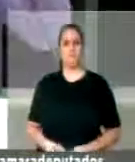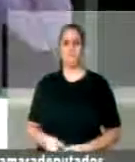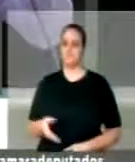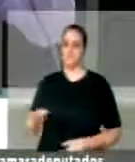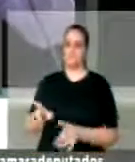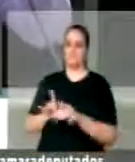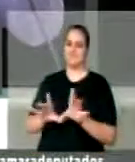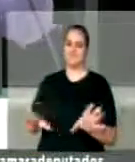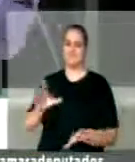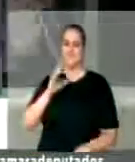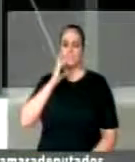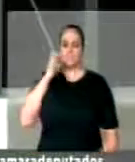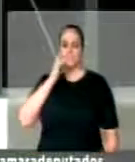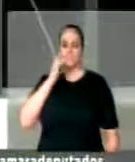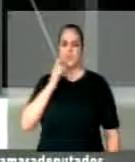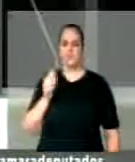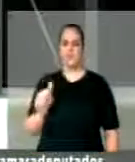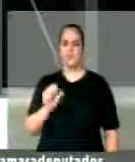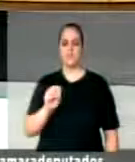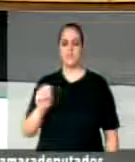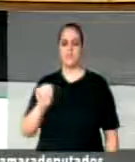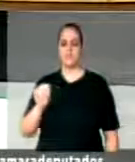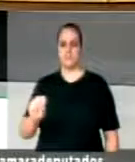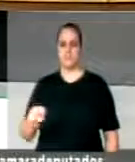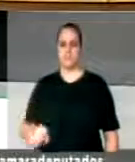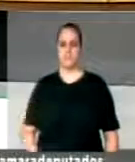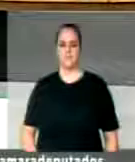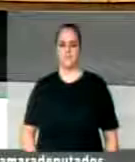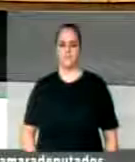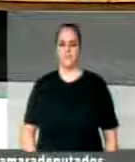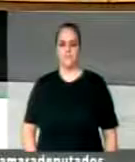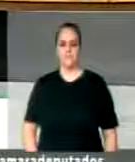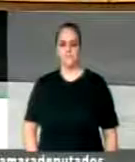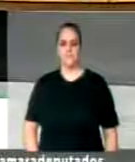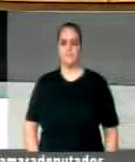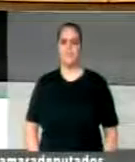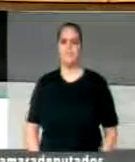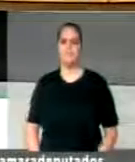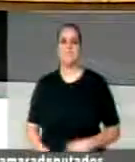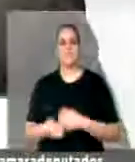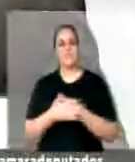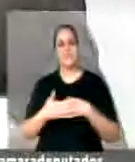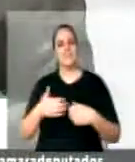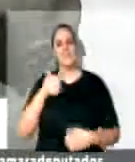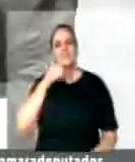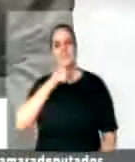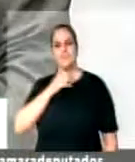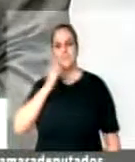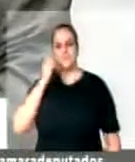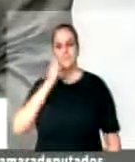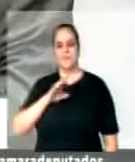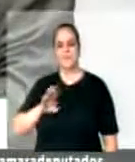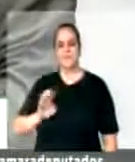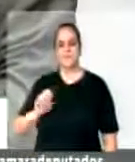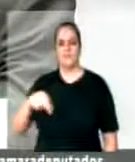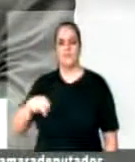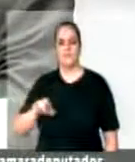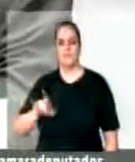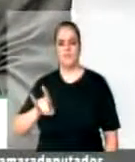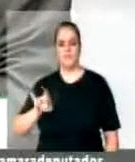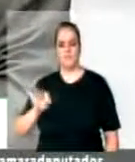ao deputado Assis. Minha querida deputada Benedita da Silva, quero primeiro parabenizar pelo